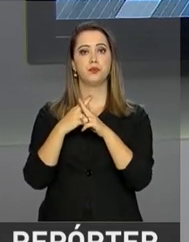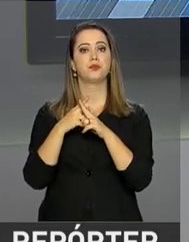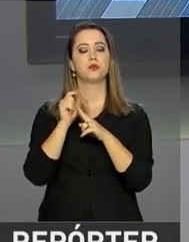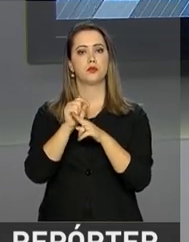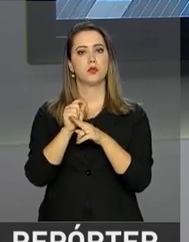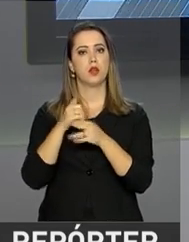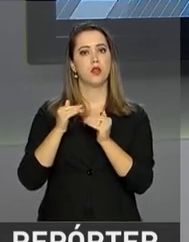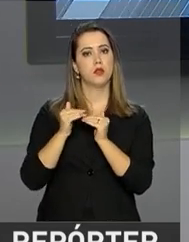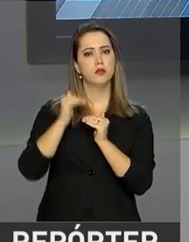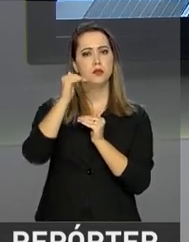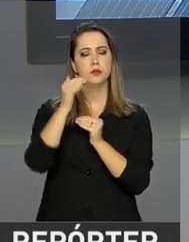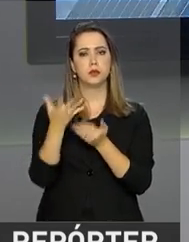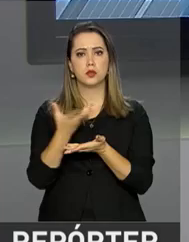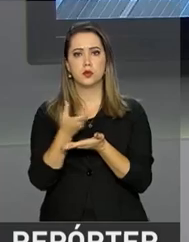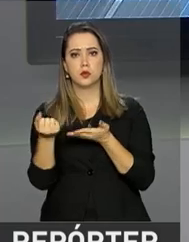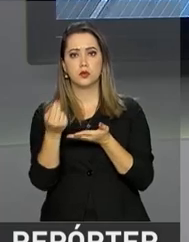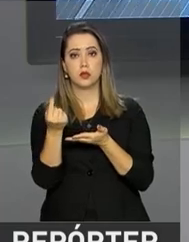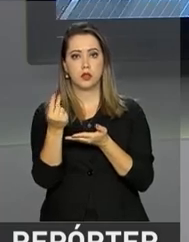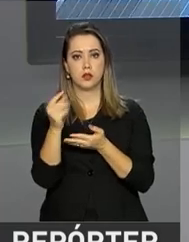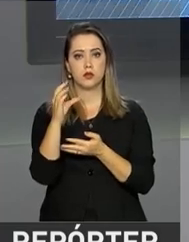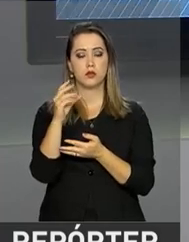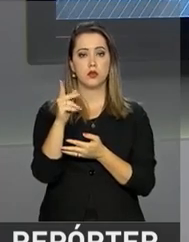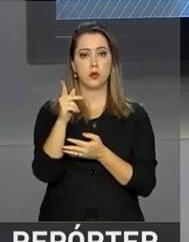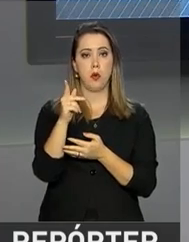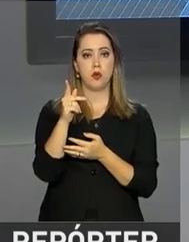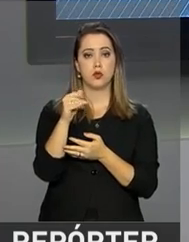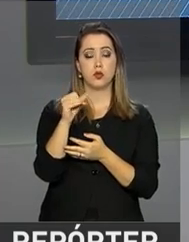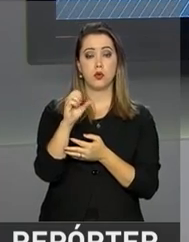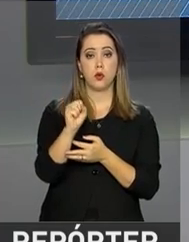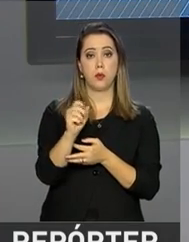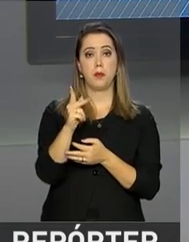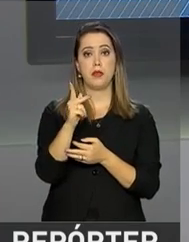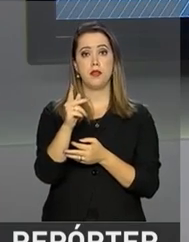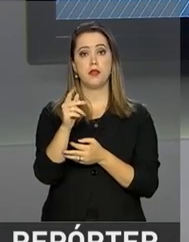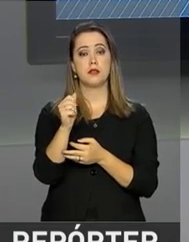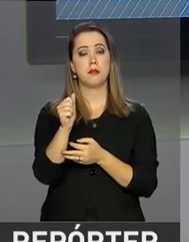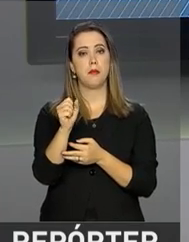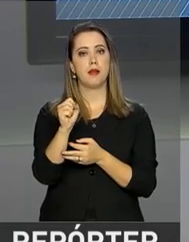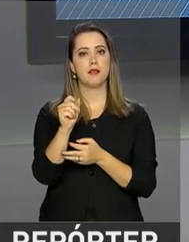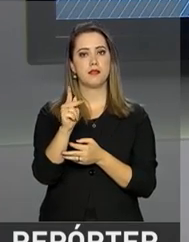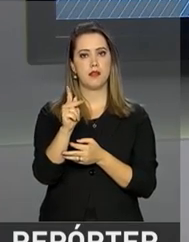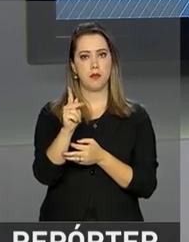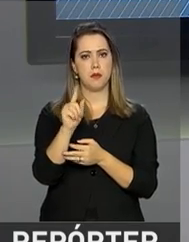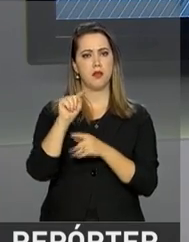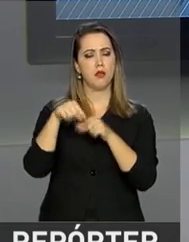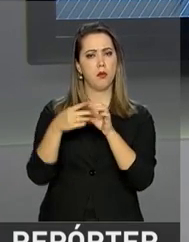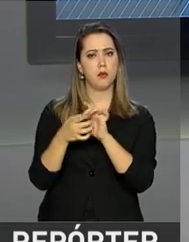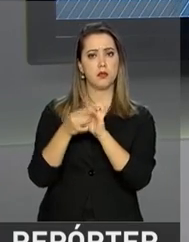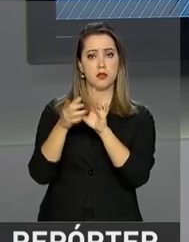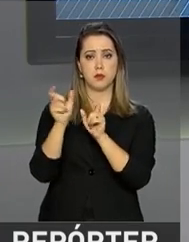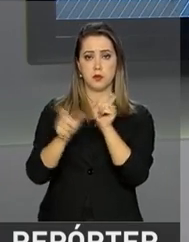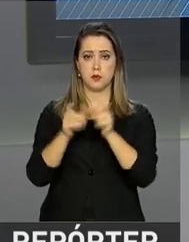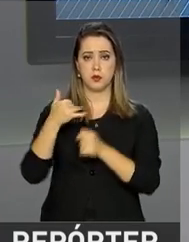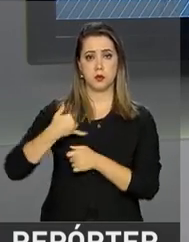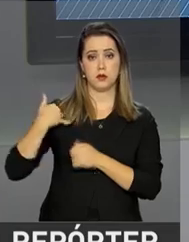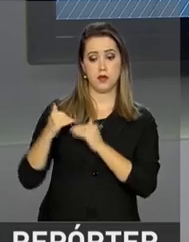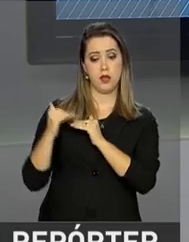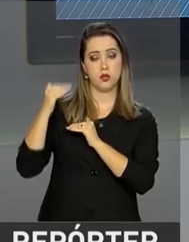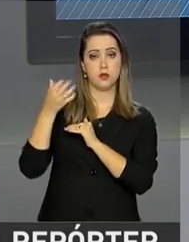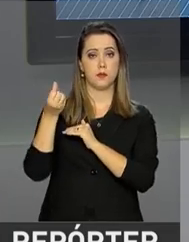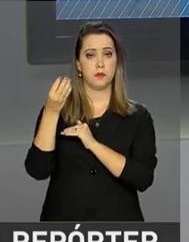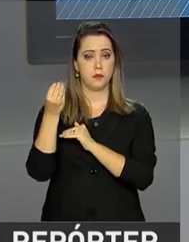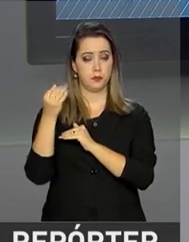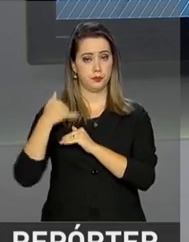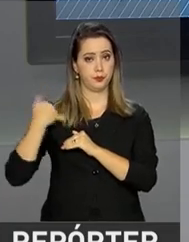federal registrou um aumento dos saques das cotas do pis pasep após a liberação do dinheiro para pessoas a partir de 60 anos de